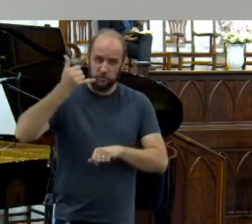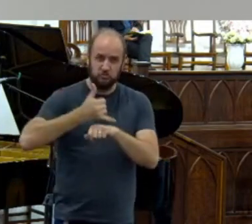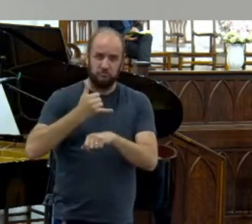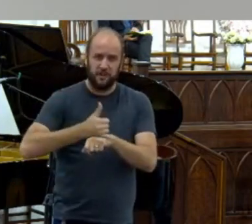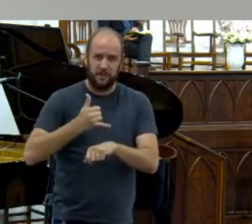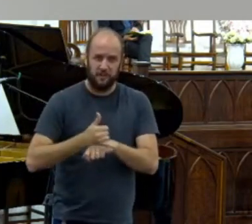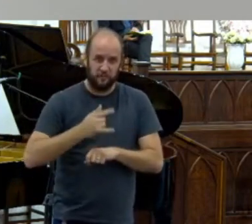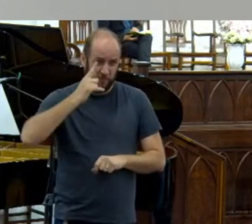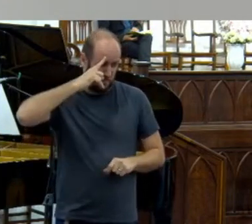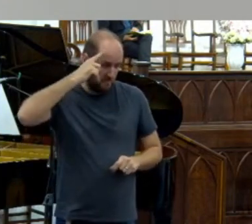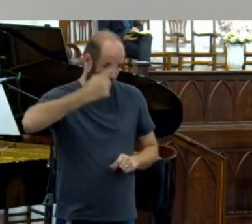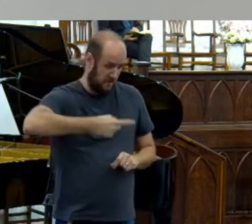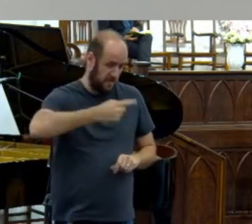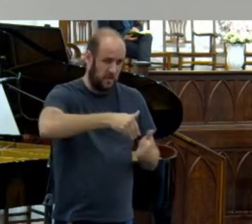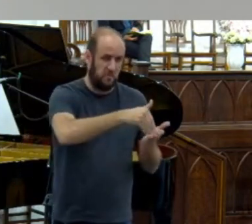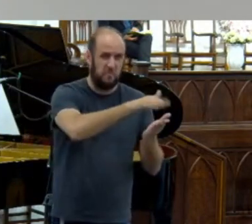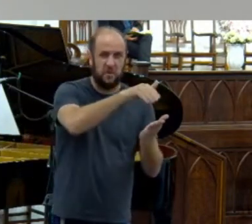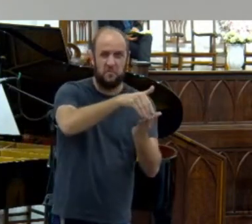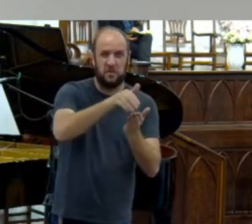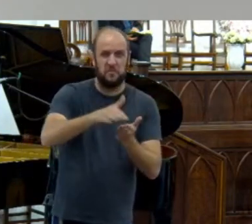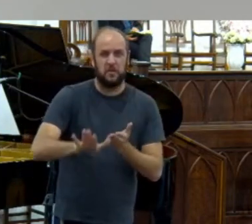ser mandado embora.